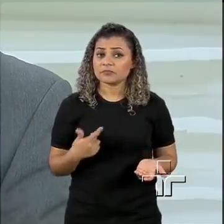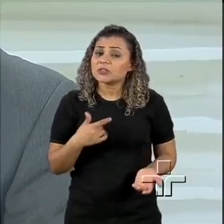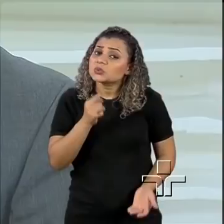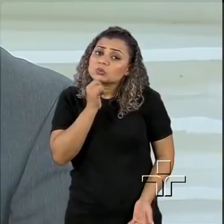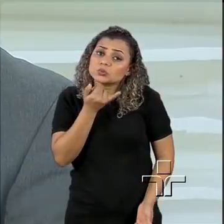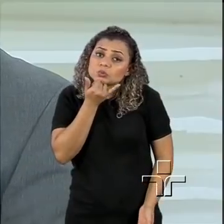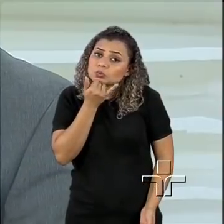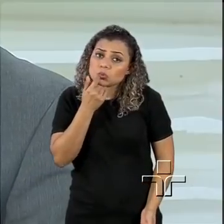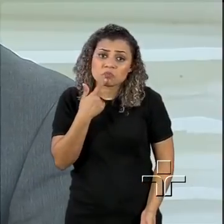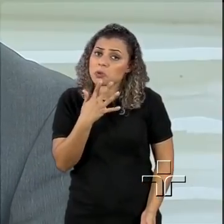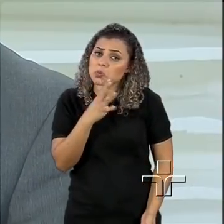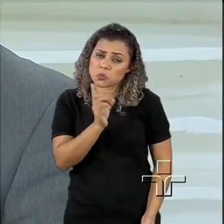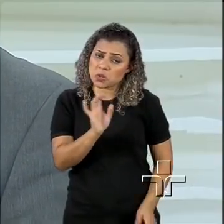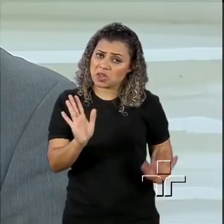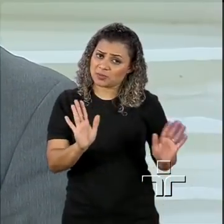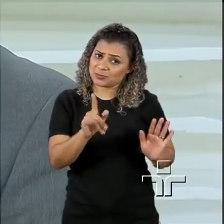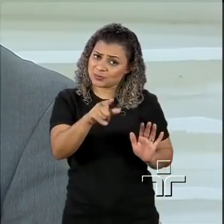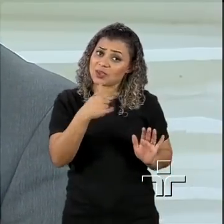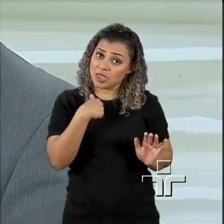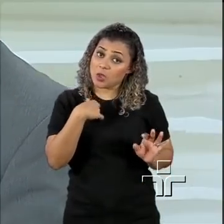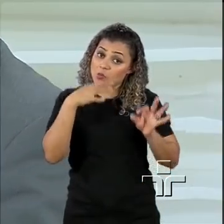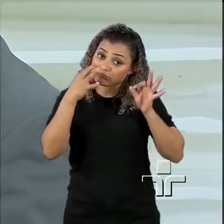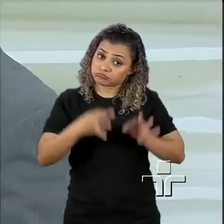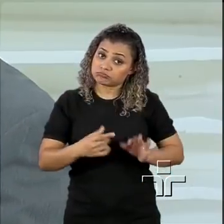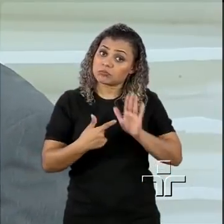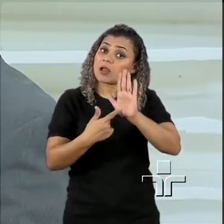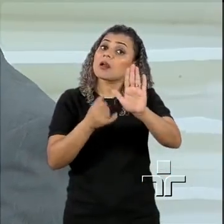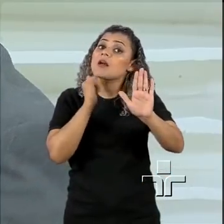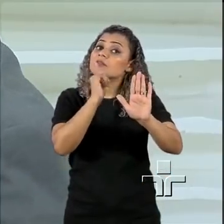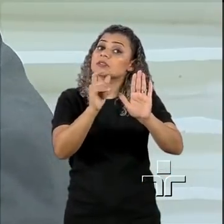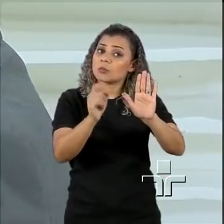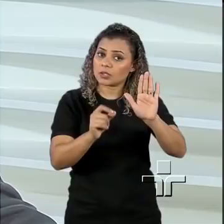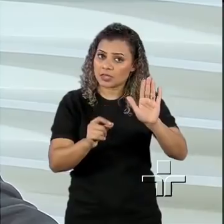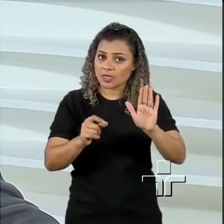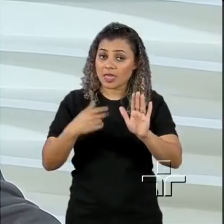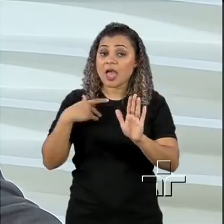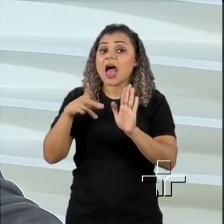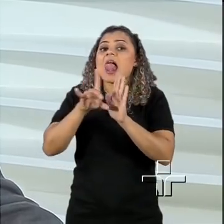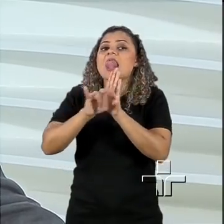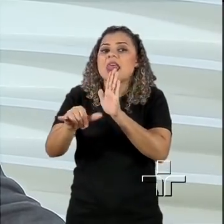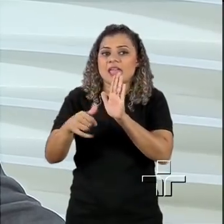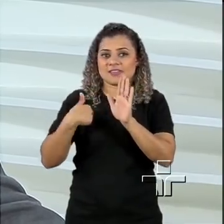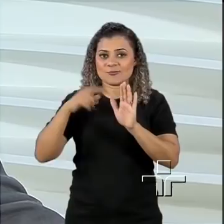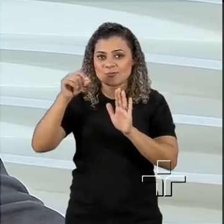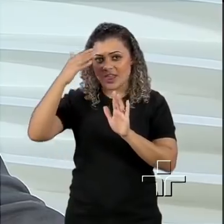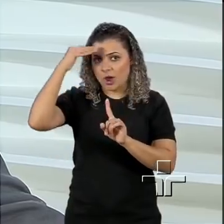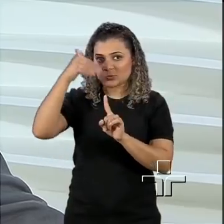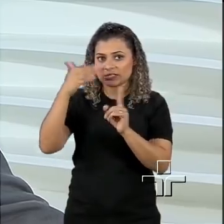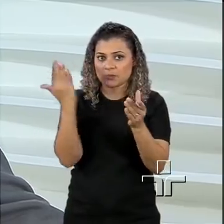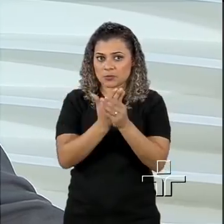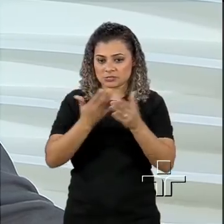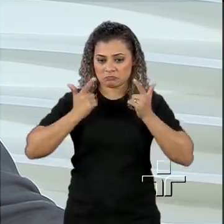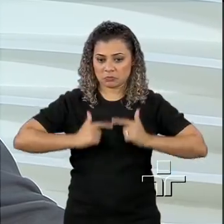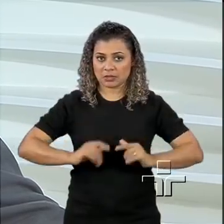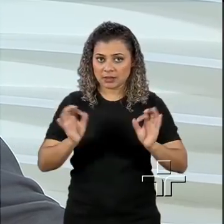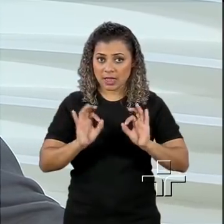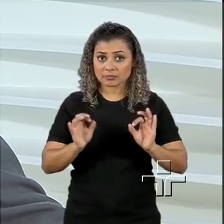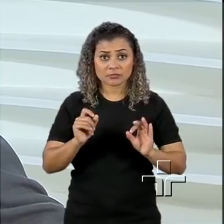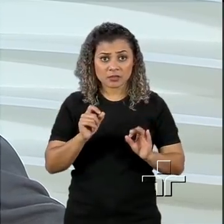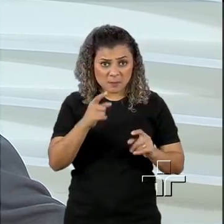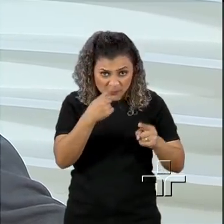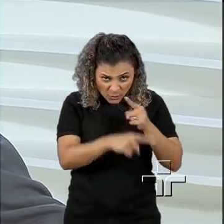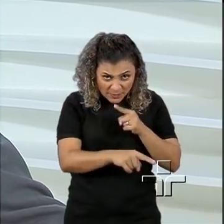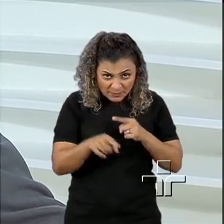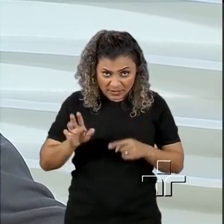qualquer especulação em relação a isso. Quero afirmar uma coisa aqui. A lei do ficha limpa não proíbe a candidatura do presidente Lula. É só